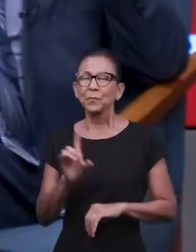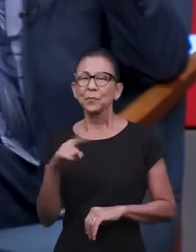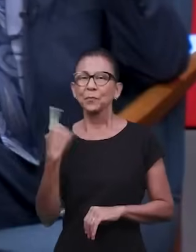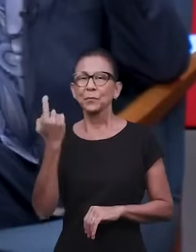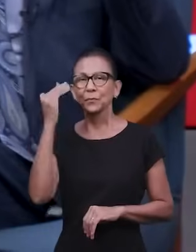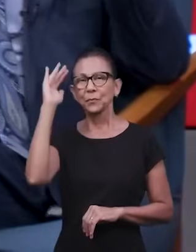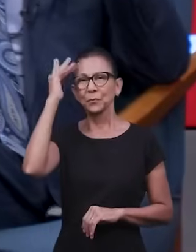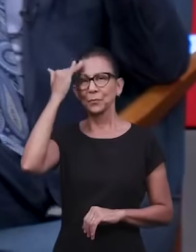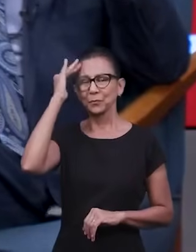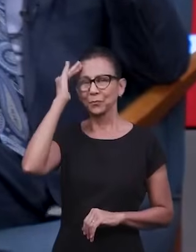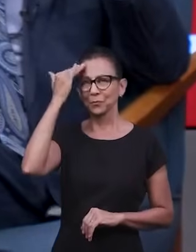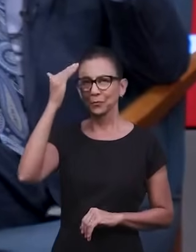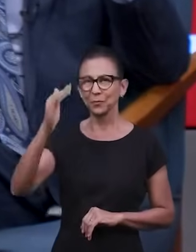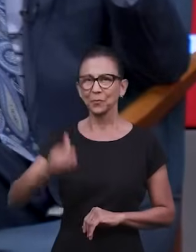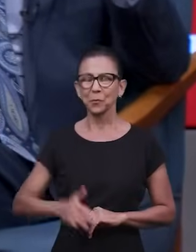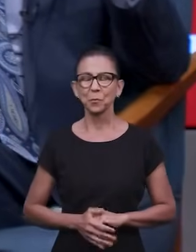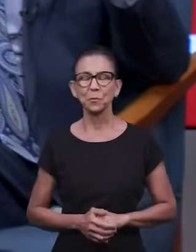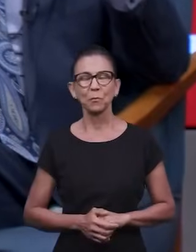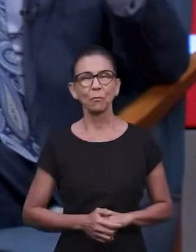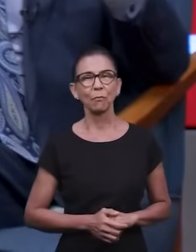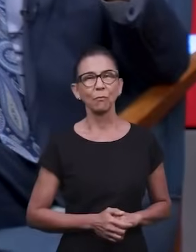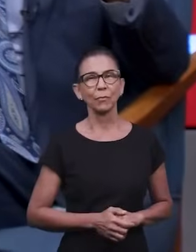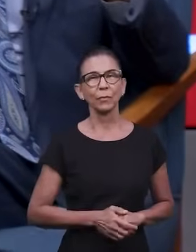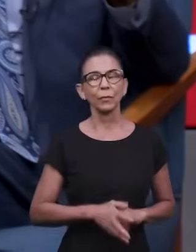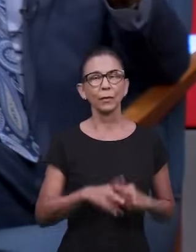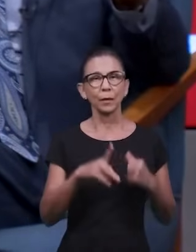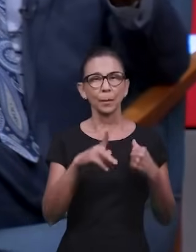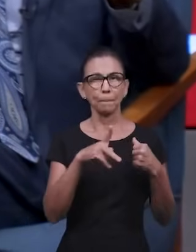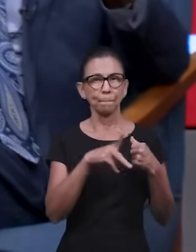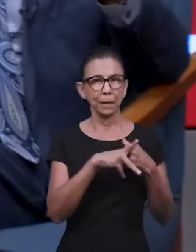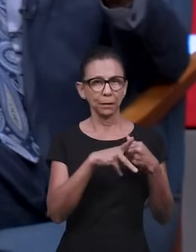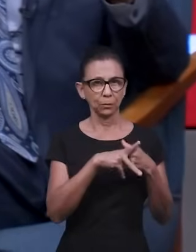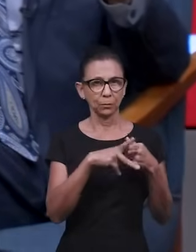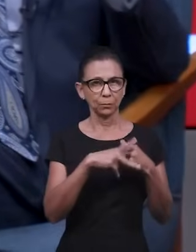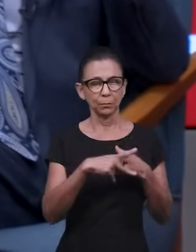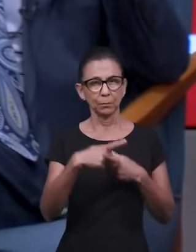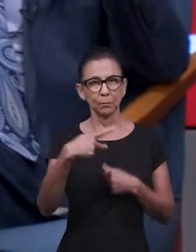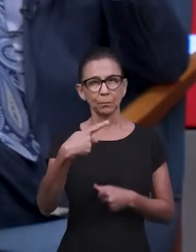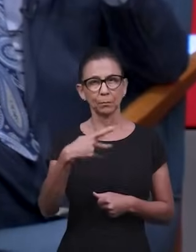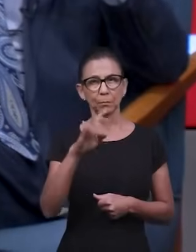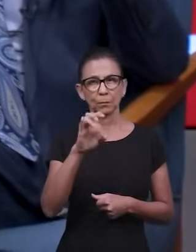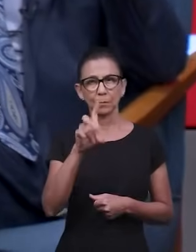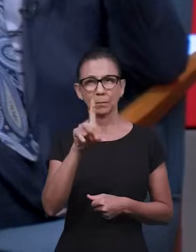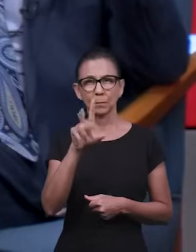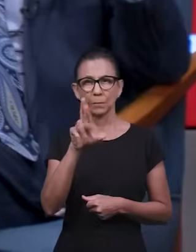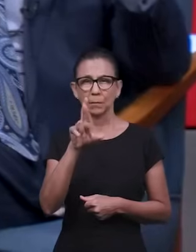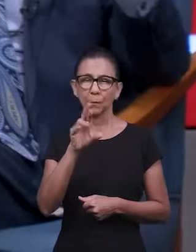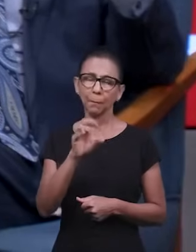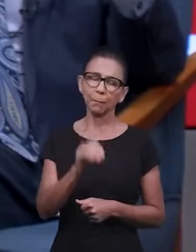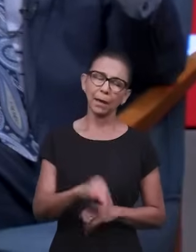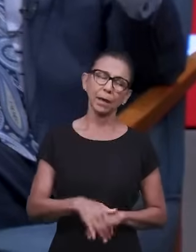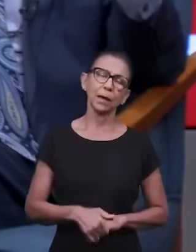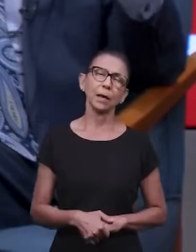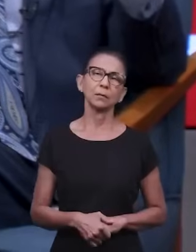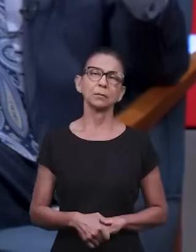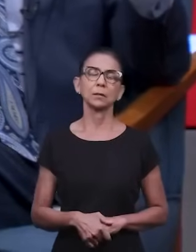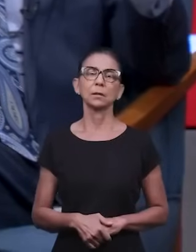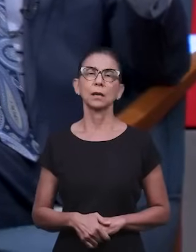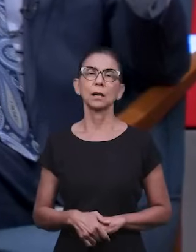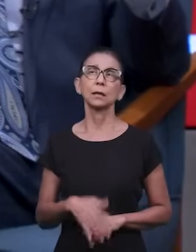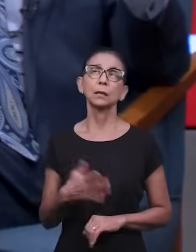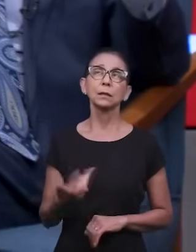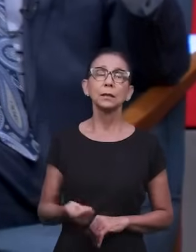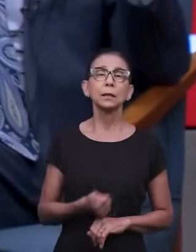vamos pegar o Pedro ainda como a ovelha né o Pedro o Pedro que tenta andar sozinho